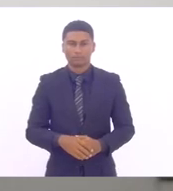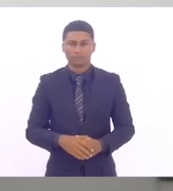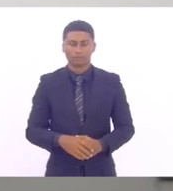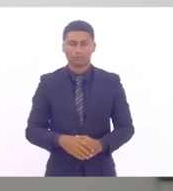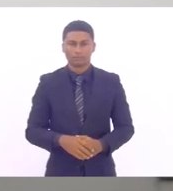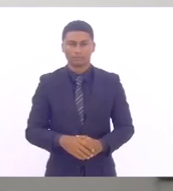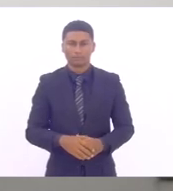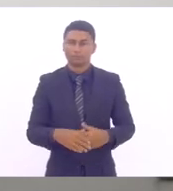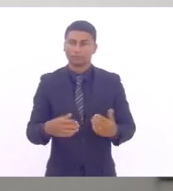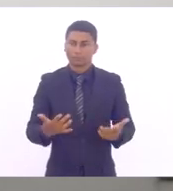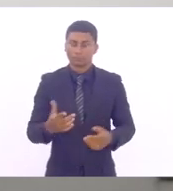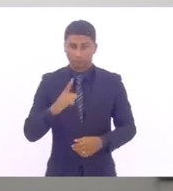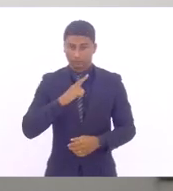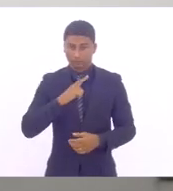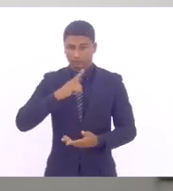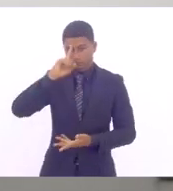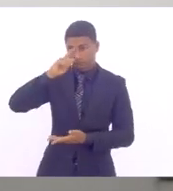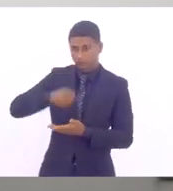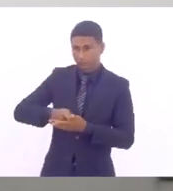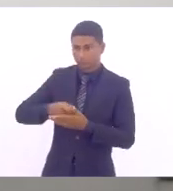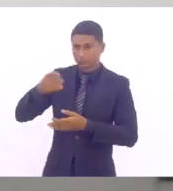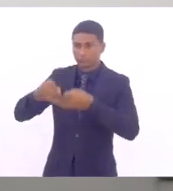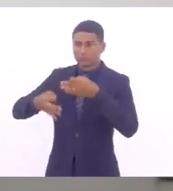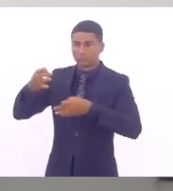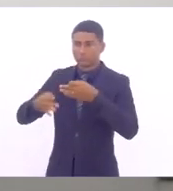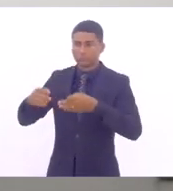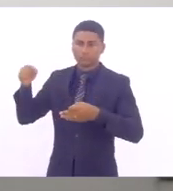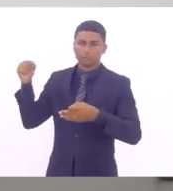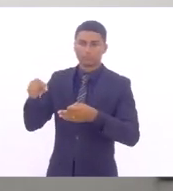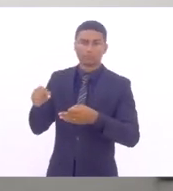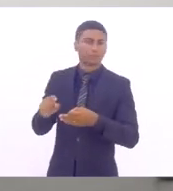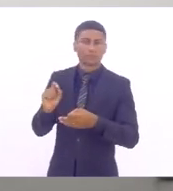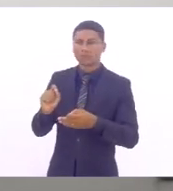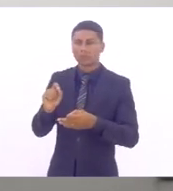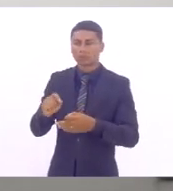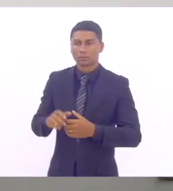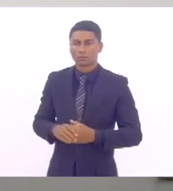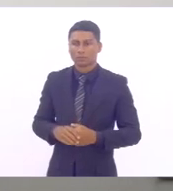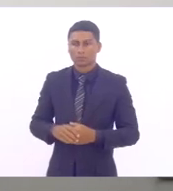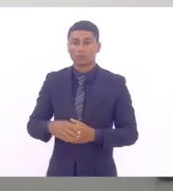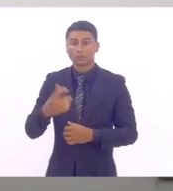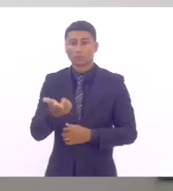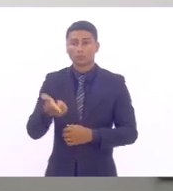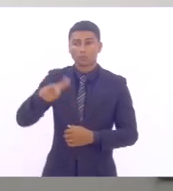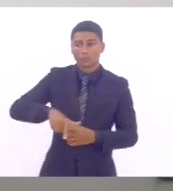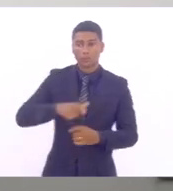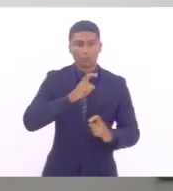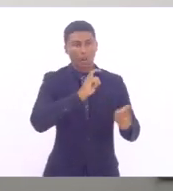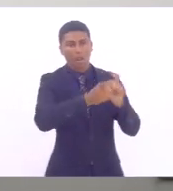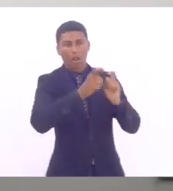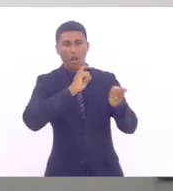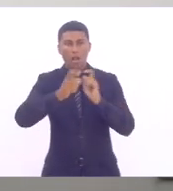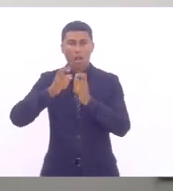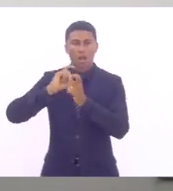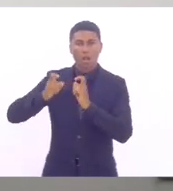dessa decisão judicial, possibilidade de se rediscutir, obviamente,